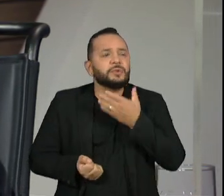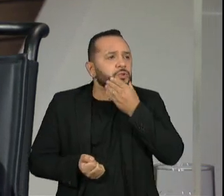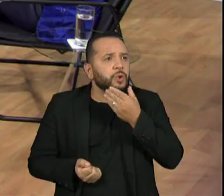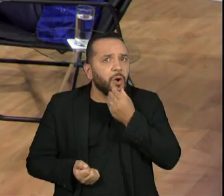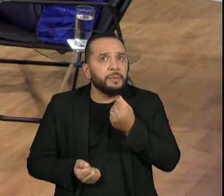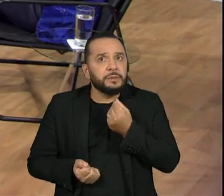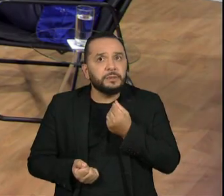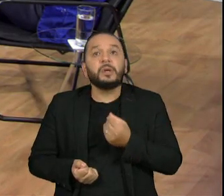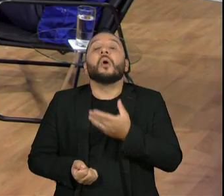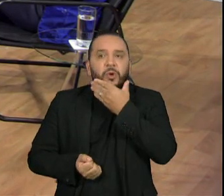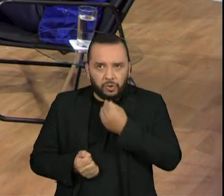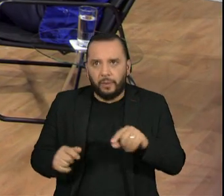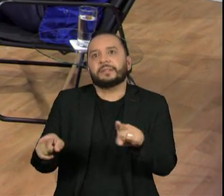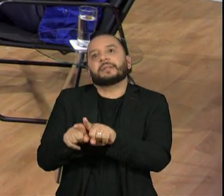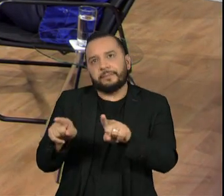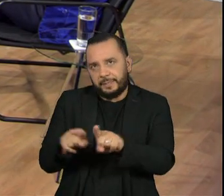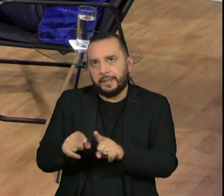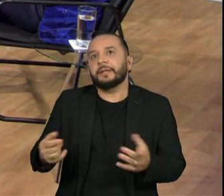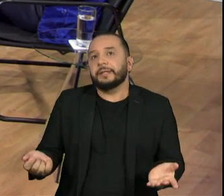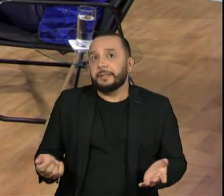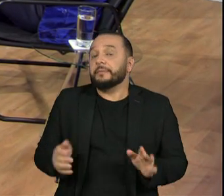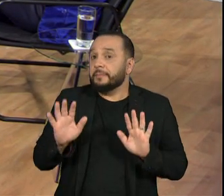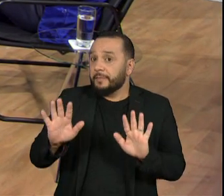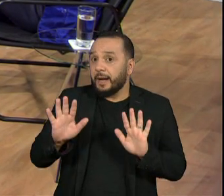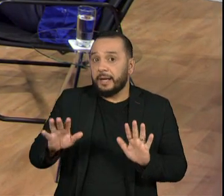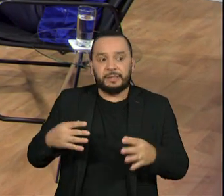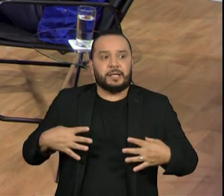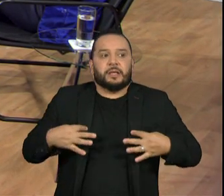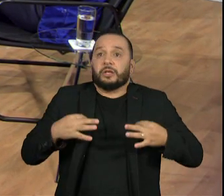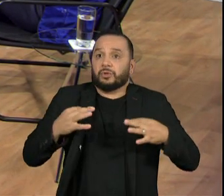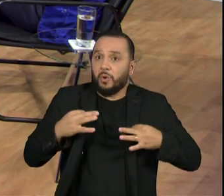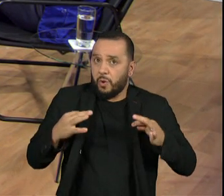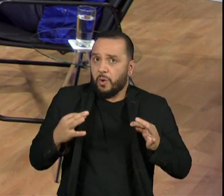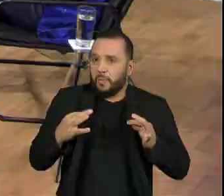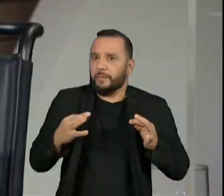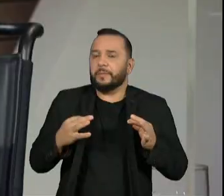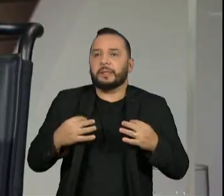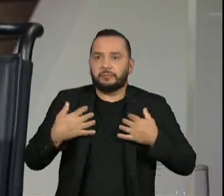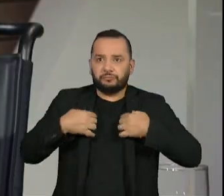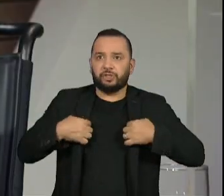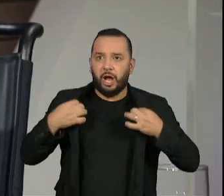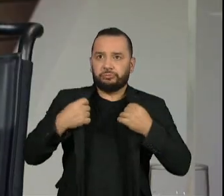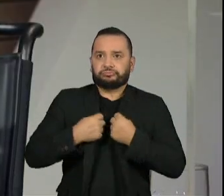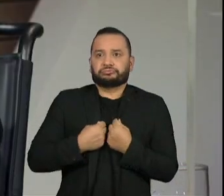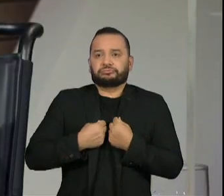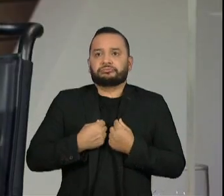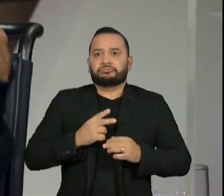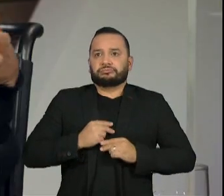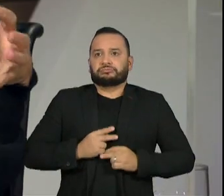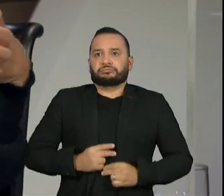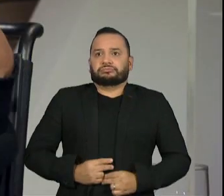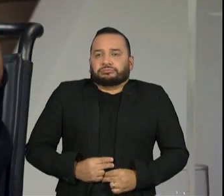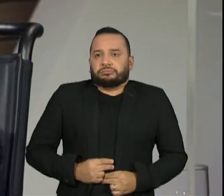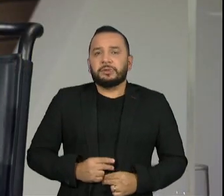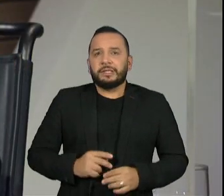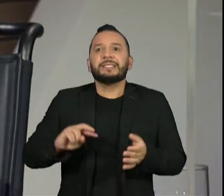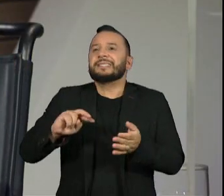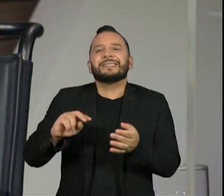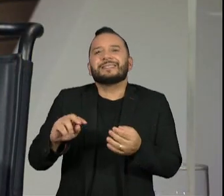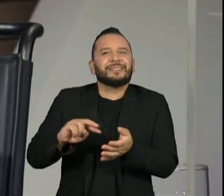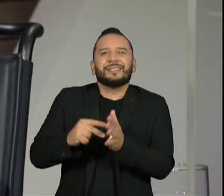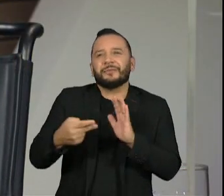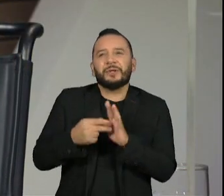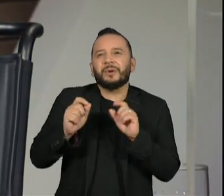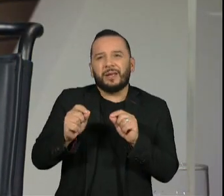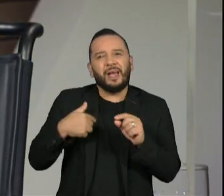Os homens também, mas as roupas, mas o terno, ele reflete esse pertencimento, essa naturalidade